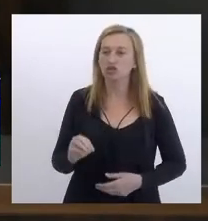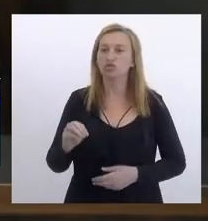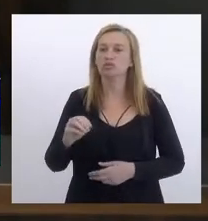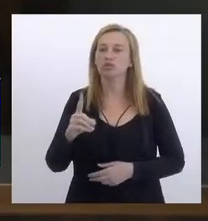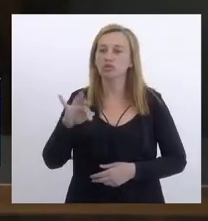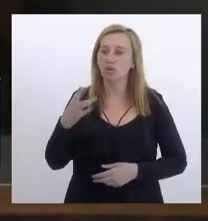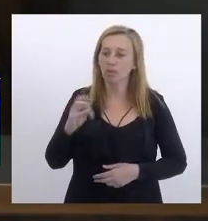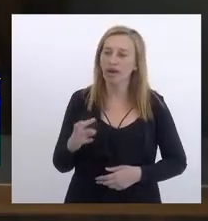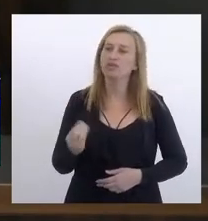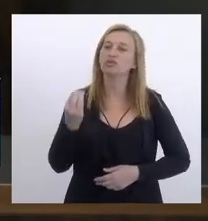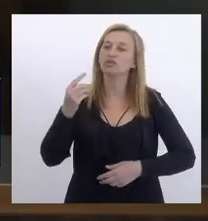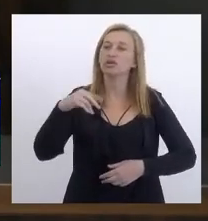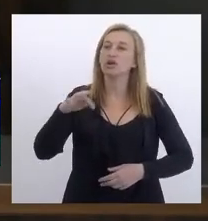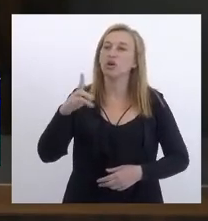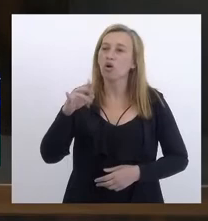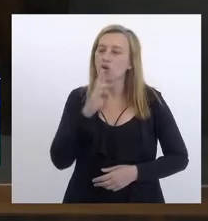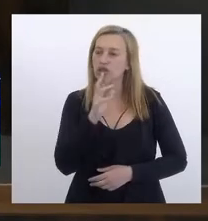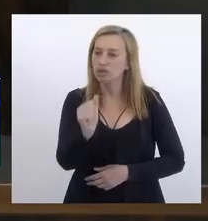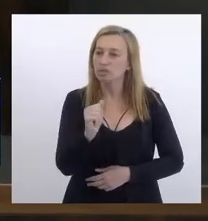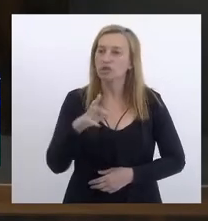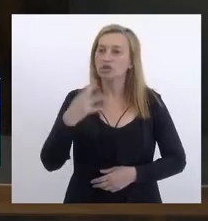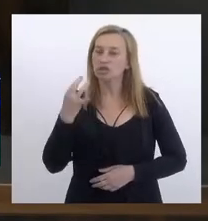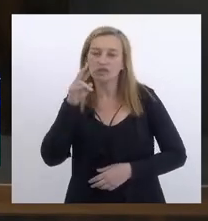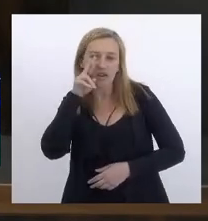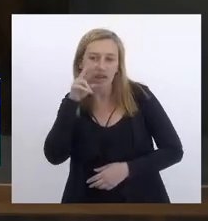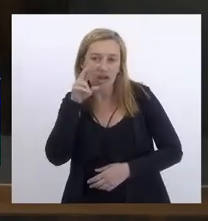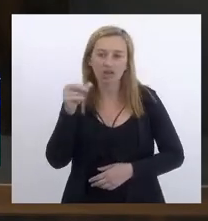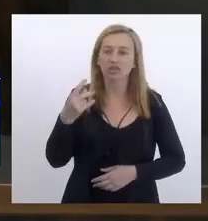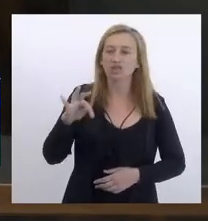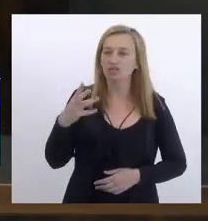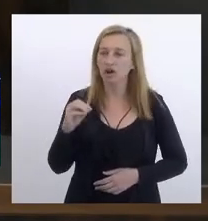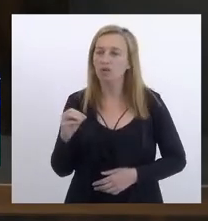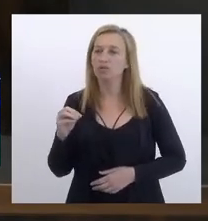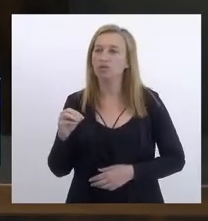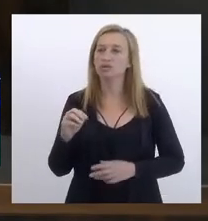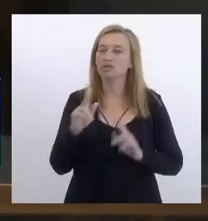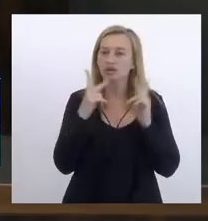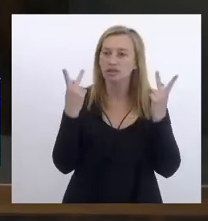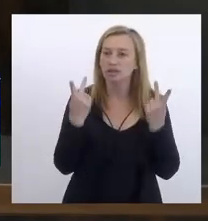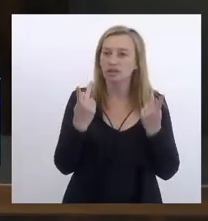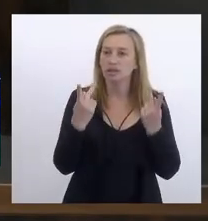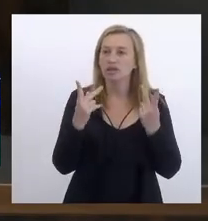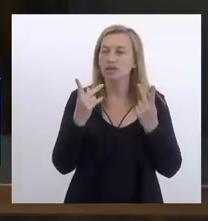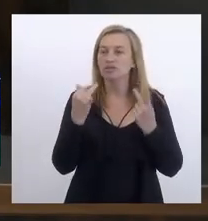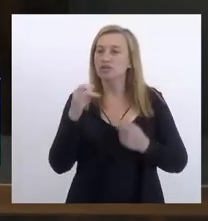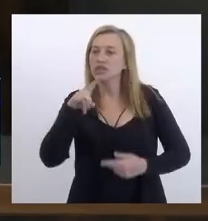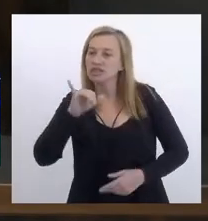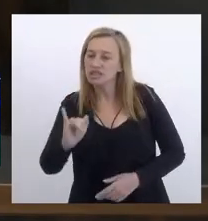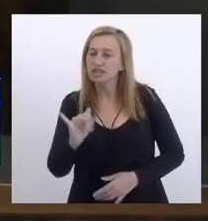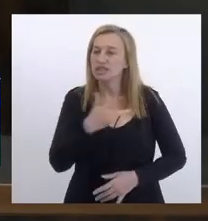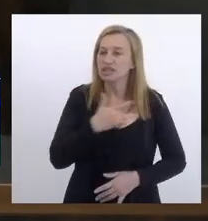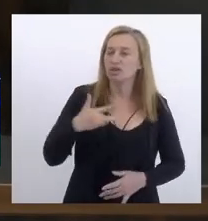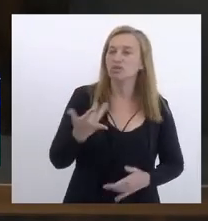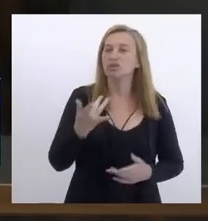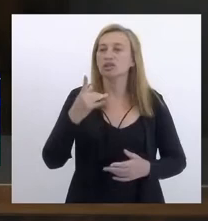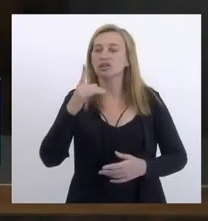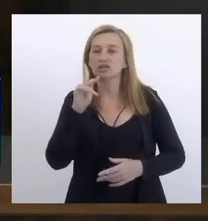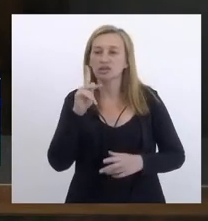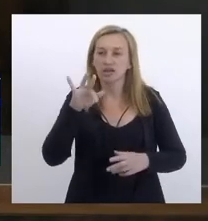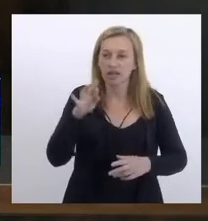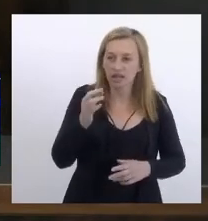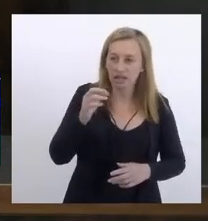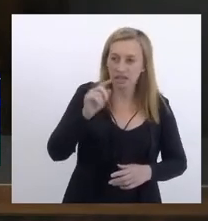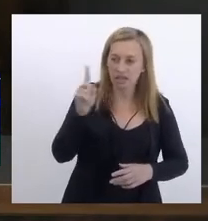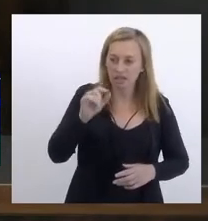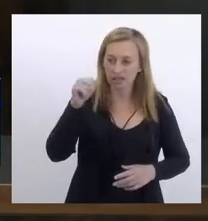Alberto, Marcos Miller, Rodrigo Amorim, Rosenberg Reis, Sérgio Fernandes, Val Ceasa, Valdeci da Saúde, Wando Família, Zeidan, Coronel Salema,